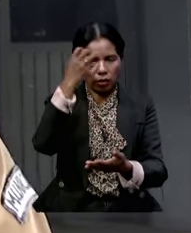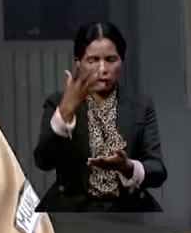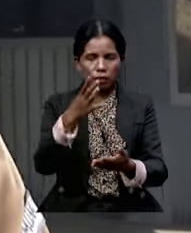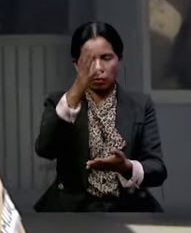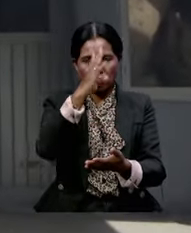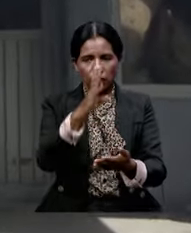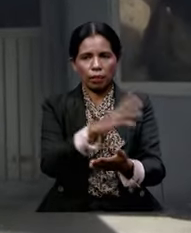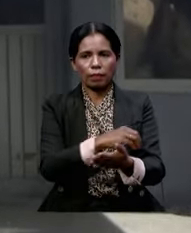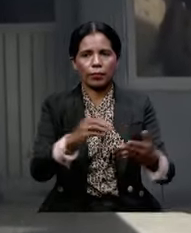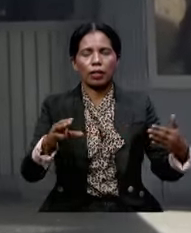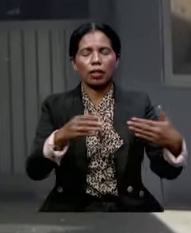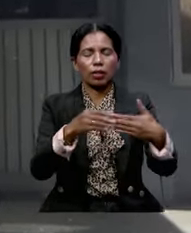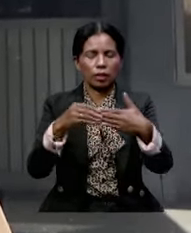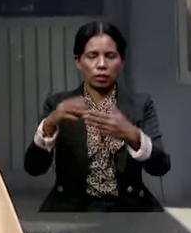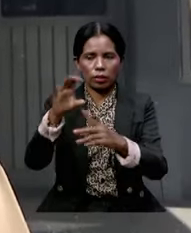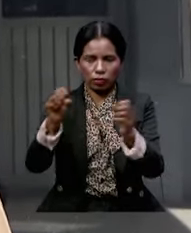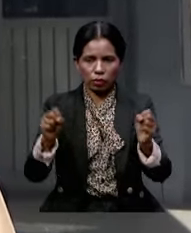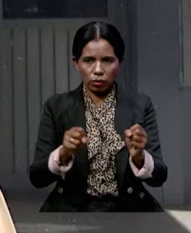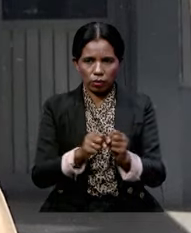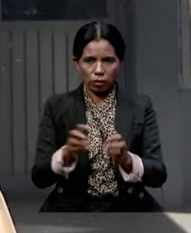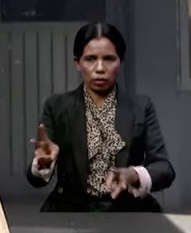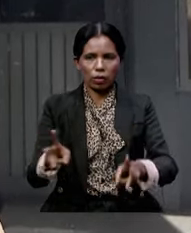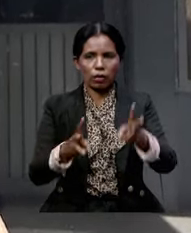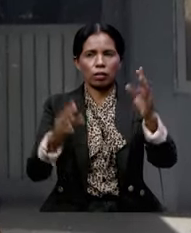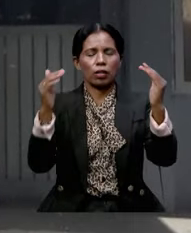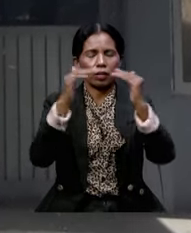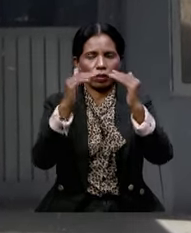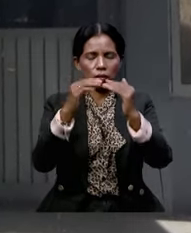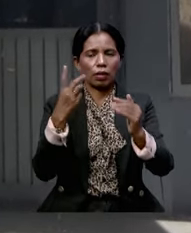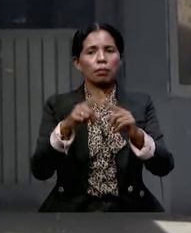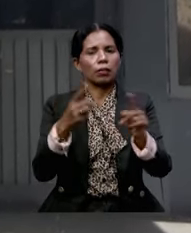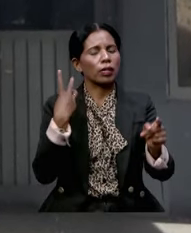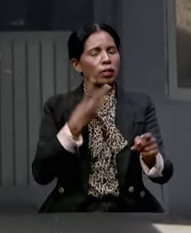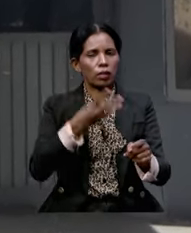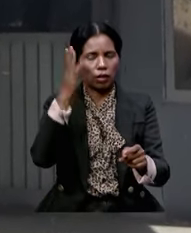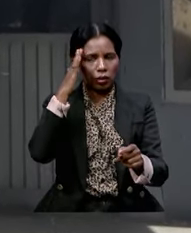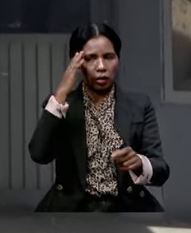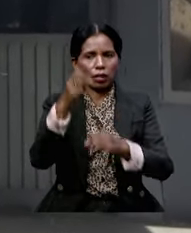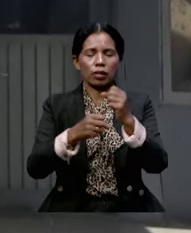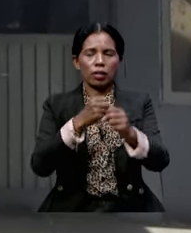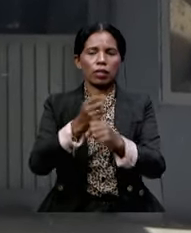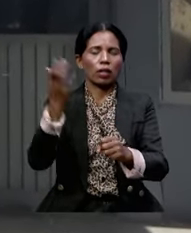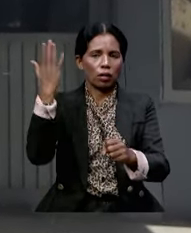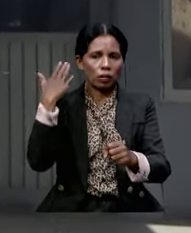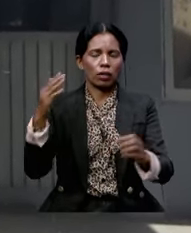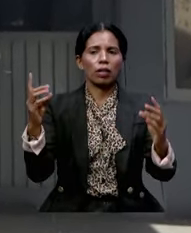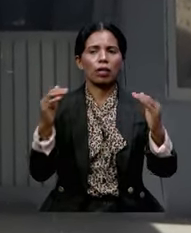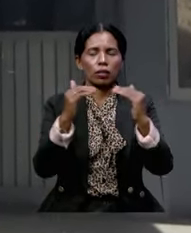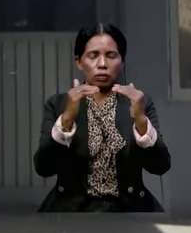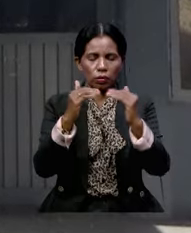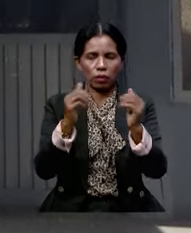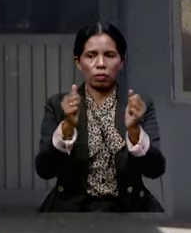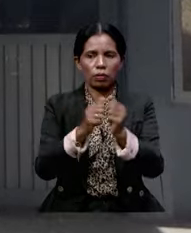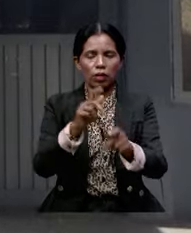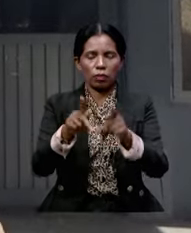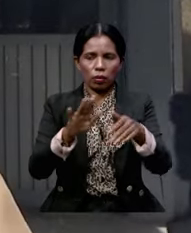na sa lideranas komunitaria, dalang lolos, ita liyo sa dialogo, may be ita teni kata, ya tinang koto, hasuro malon ho ita niya,